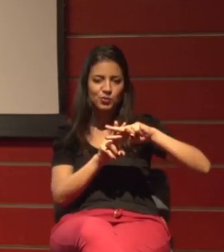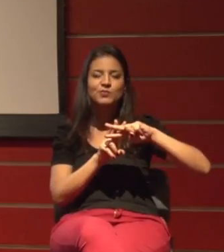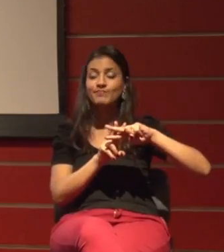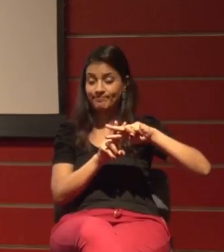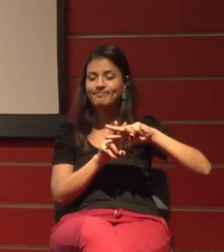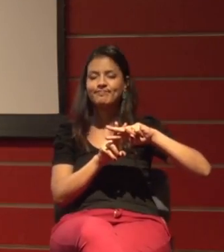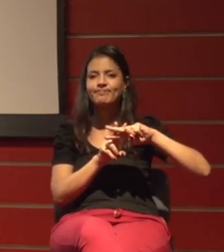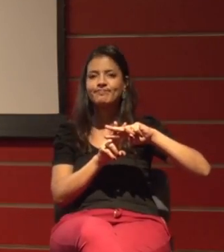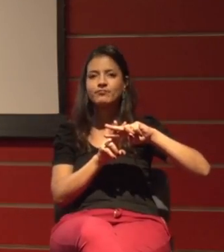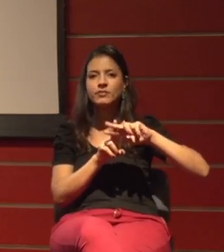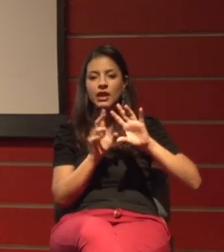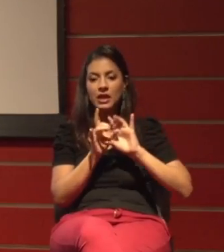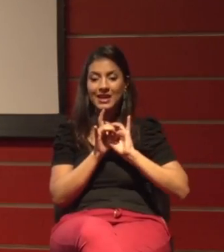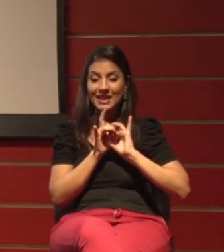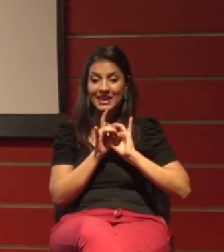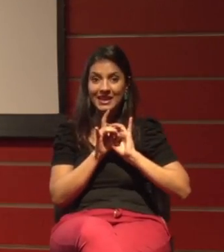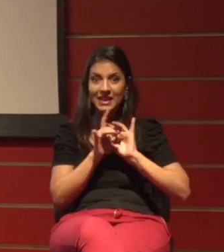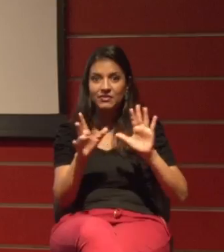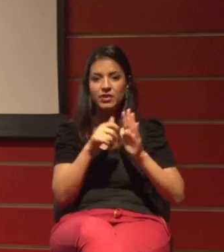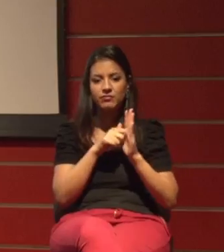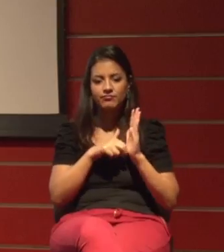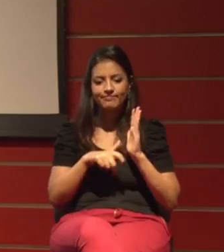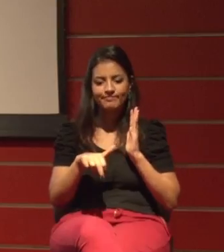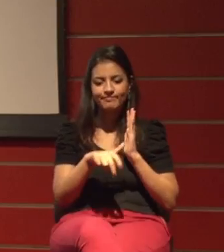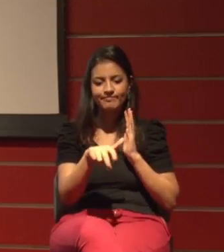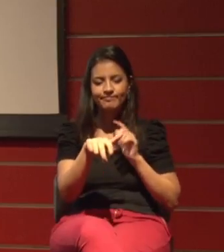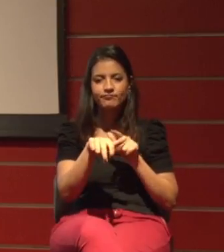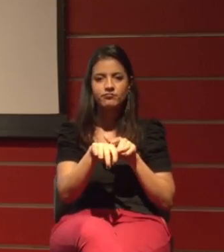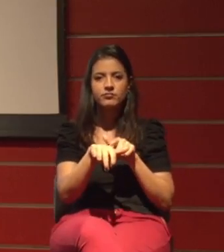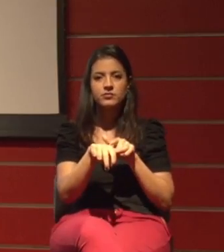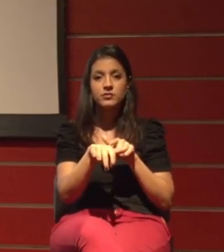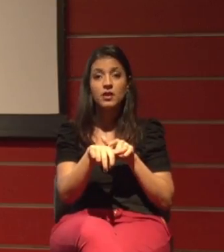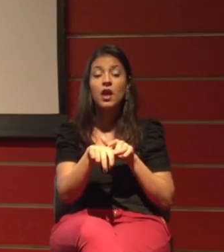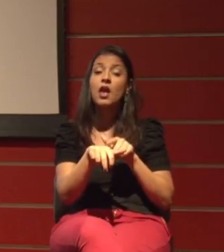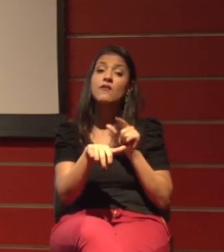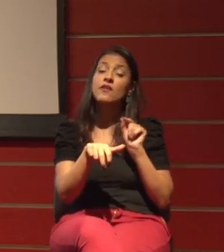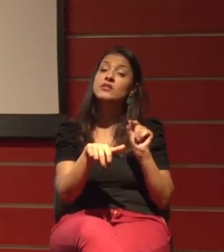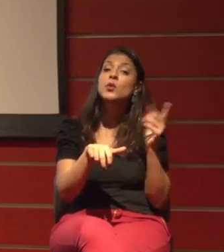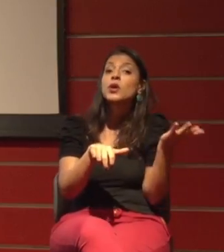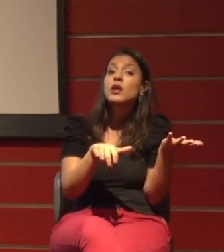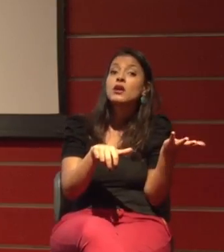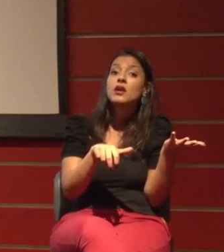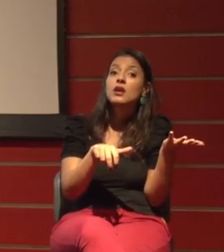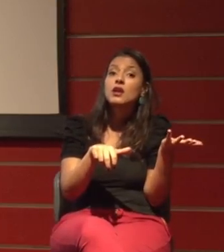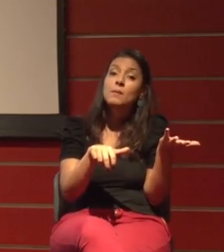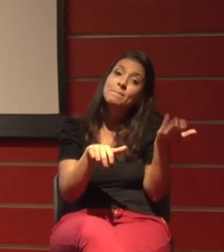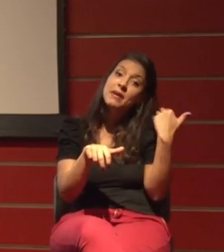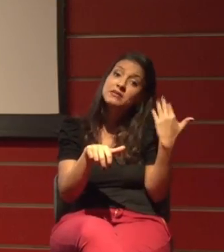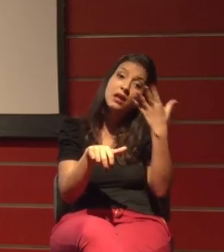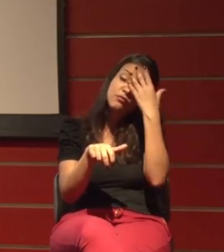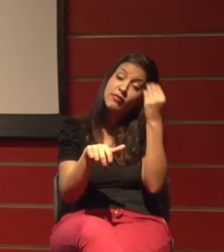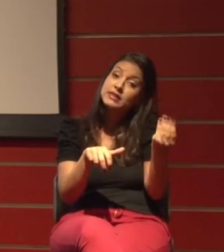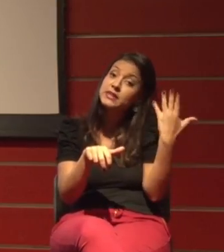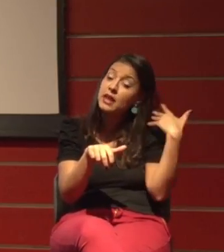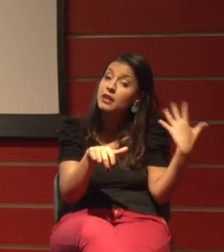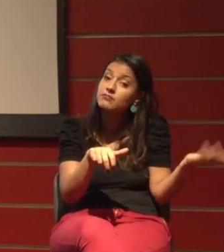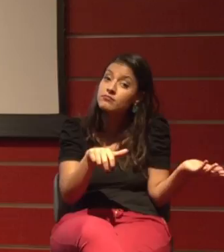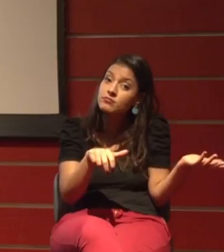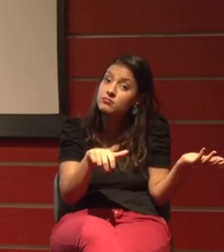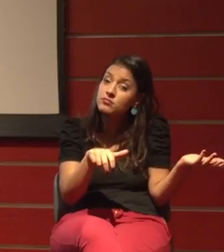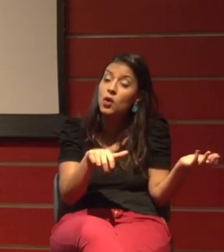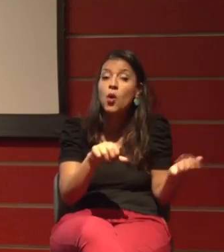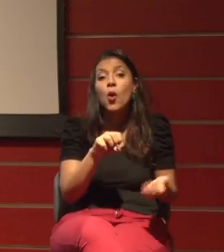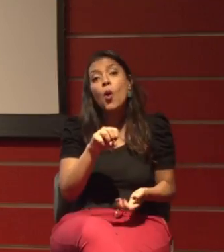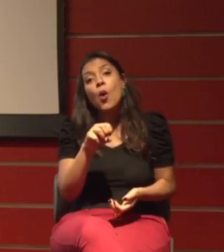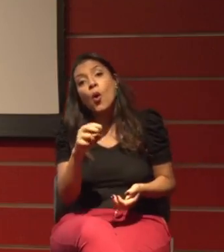eh eh tentando esconder esse passado ou assumindo esse passado né mas é algo que ele tem que deixar esse passado